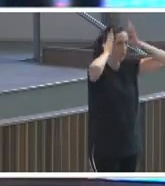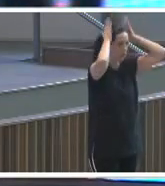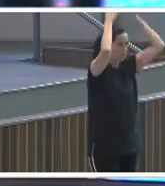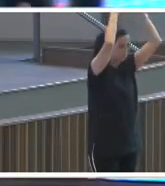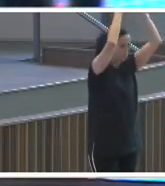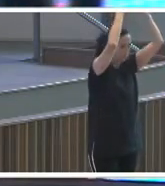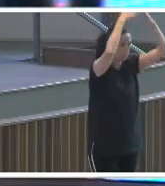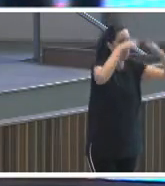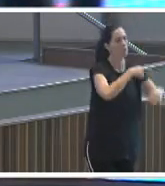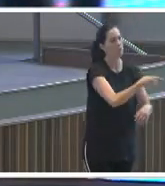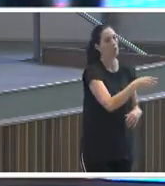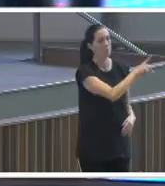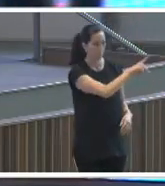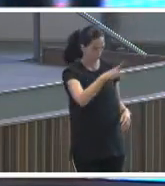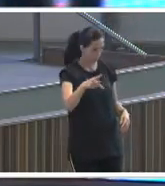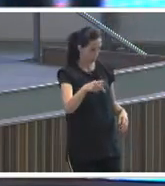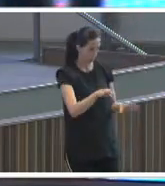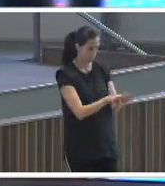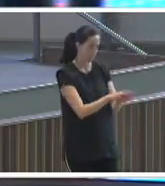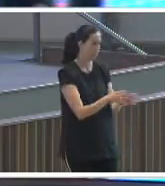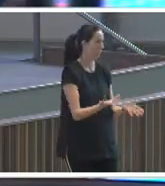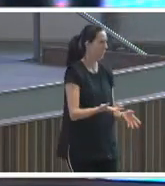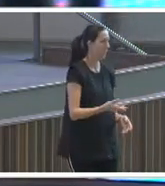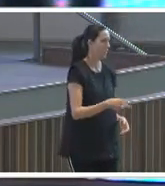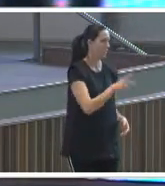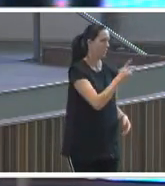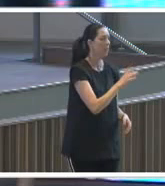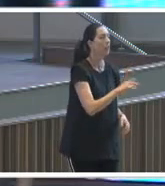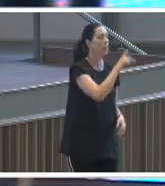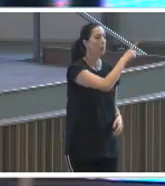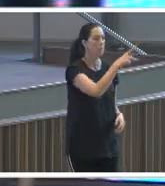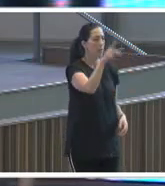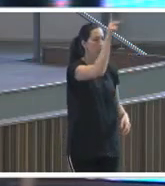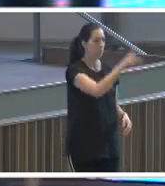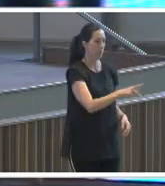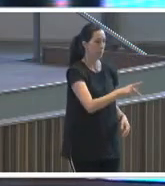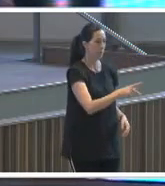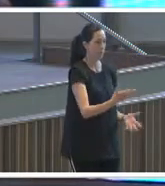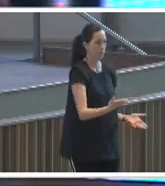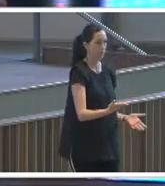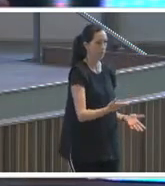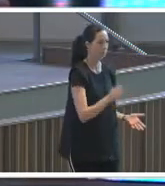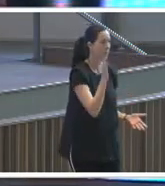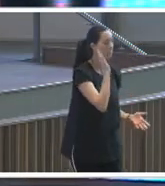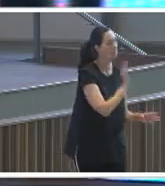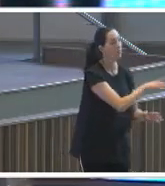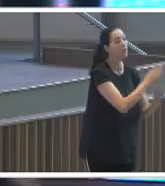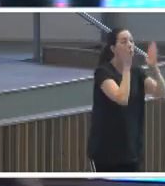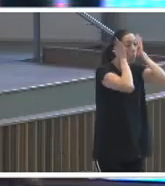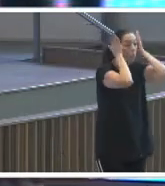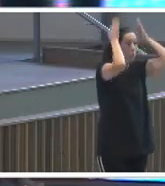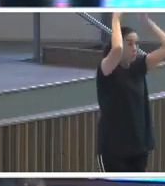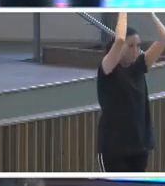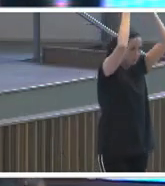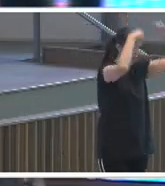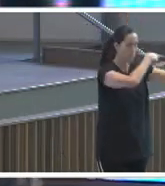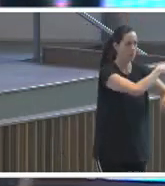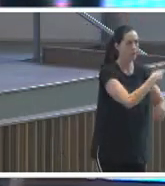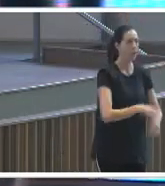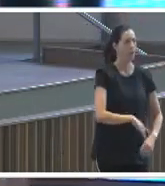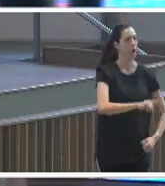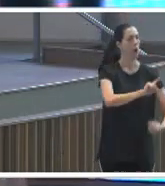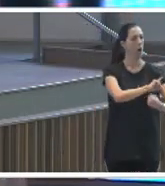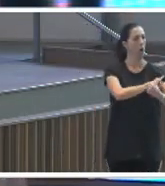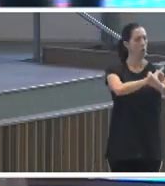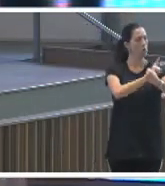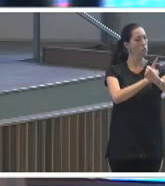não é? Que se tinha. Tudo que o Papa falava como representante do apóstolo Pedro, não é? Aqui